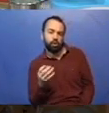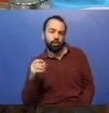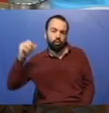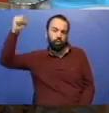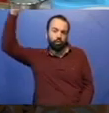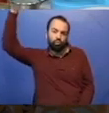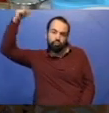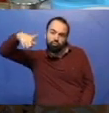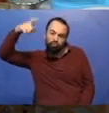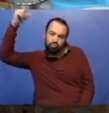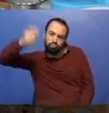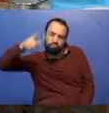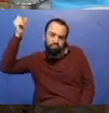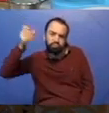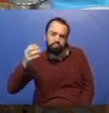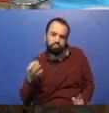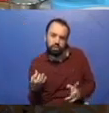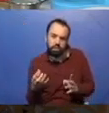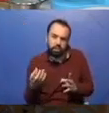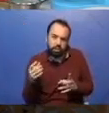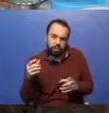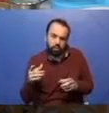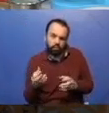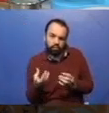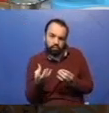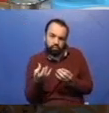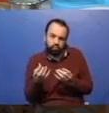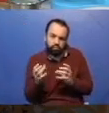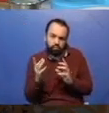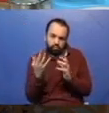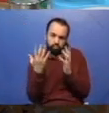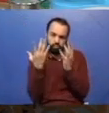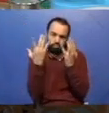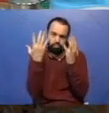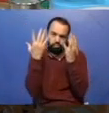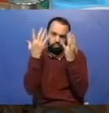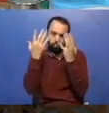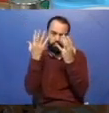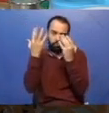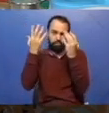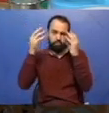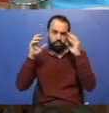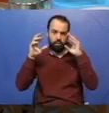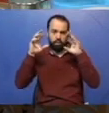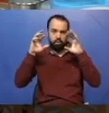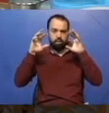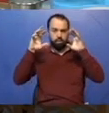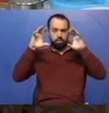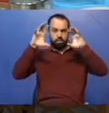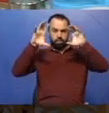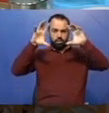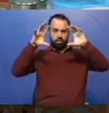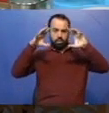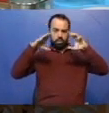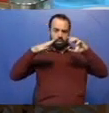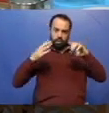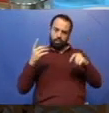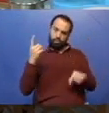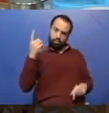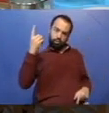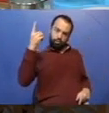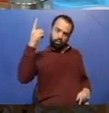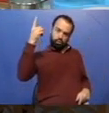sol, essa água, ela evapora. A água evaporando, ela chega num